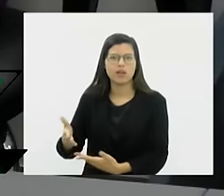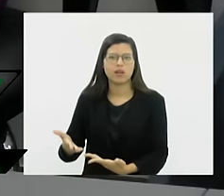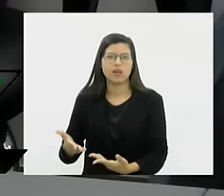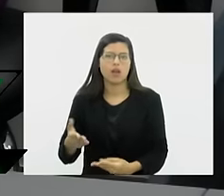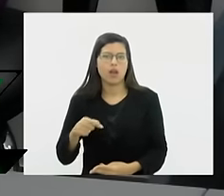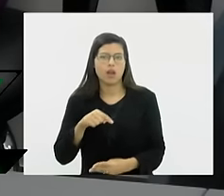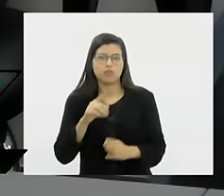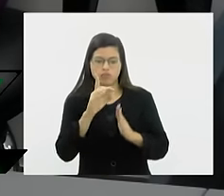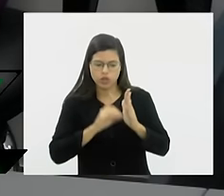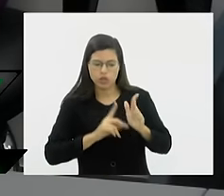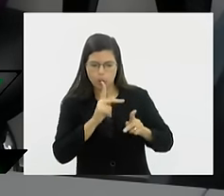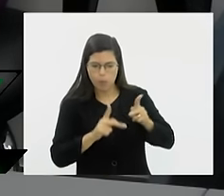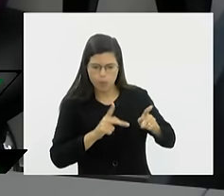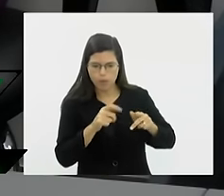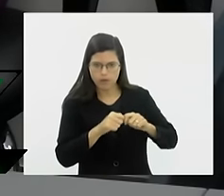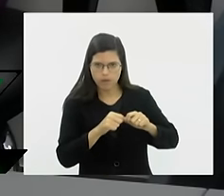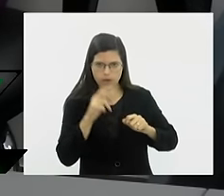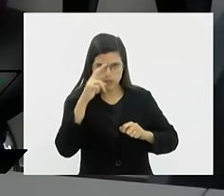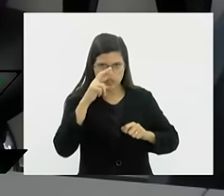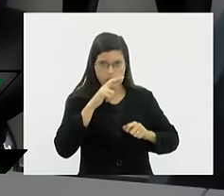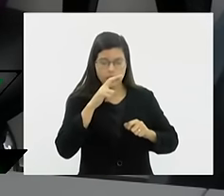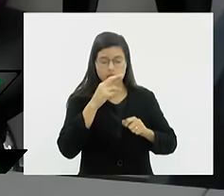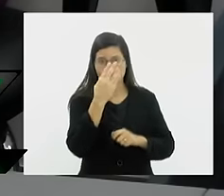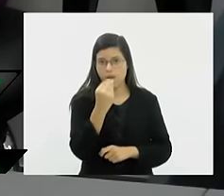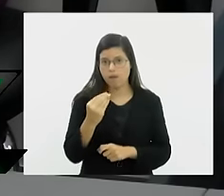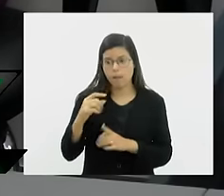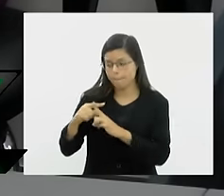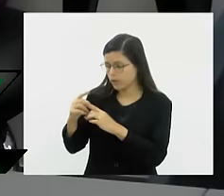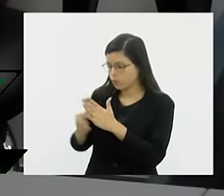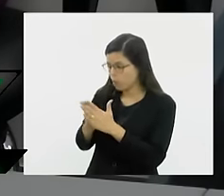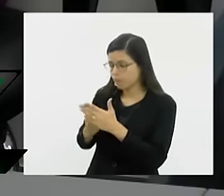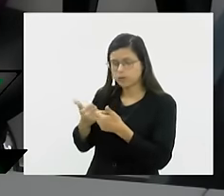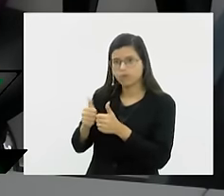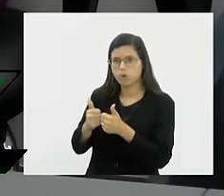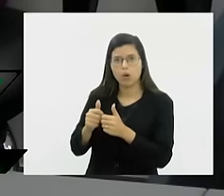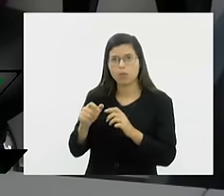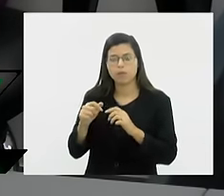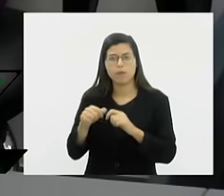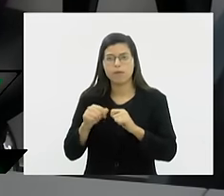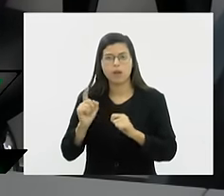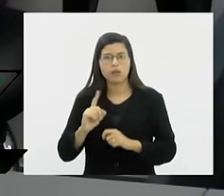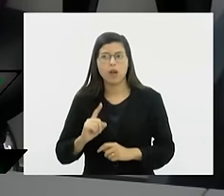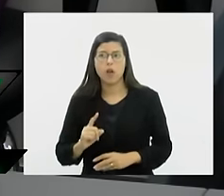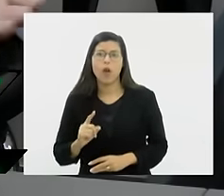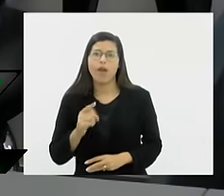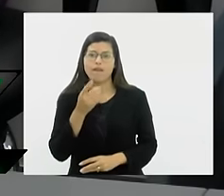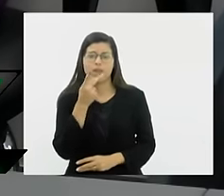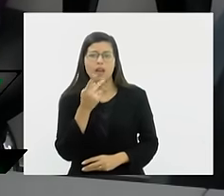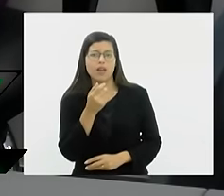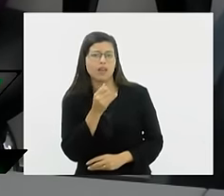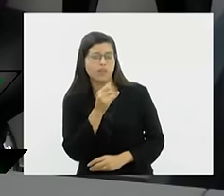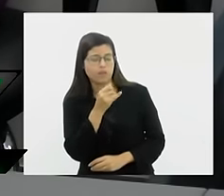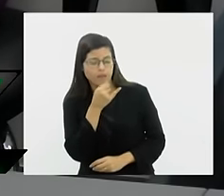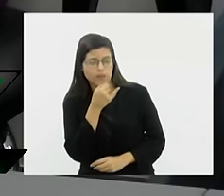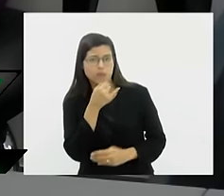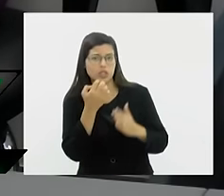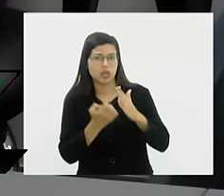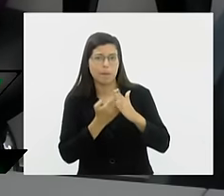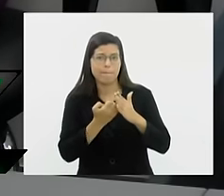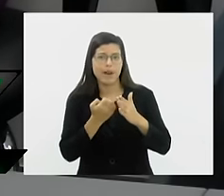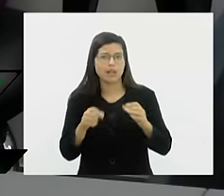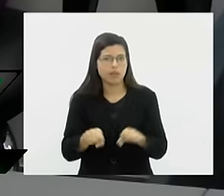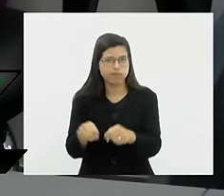van, mas não fazem com as empresas. Como sempre, falando, olha, infelizmente as empresas estão quebrando. Então, faz exatamente o que eu ia falar, que o senhor falou. Vamos